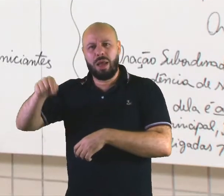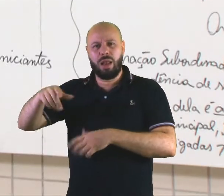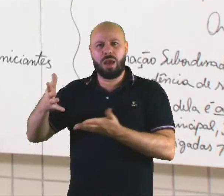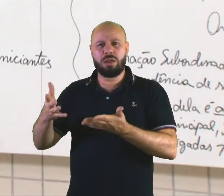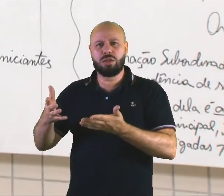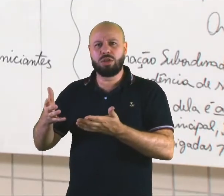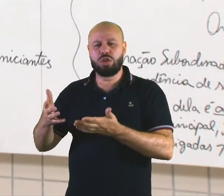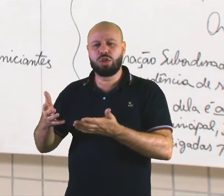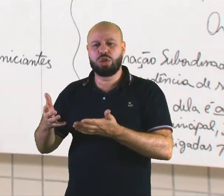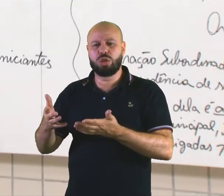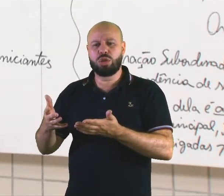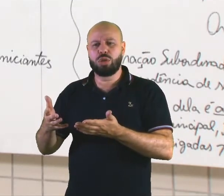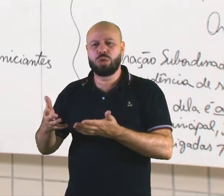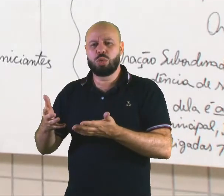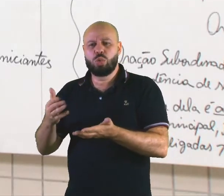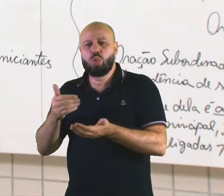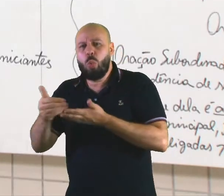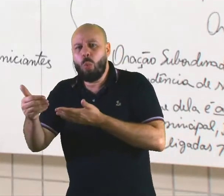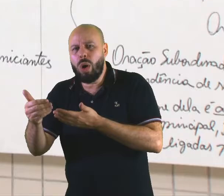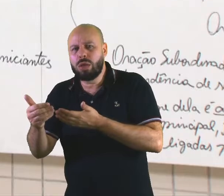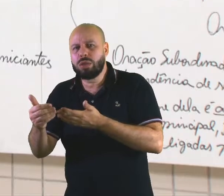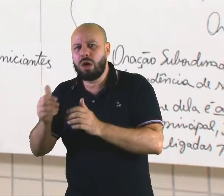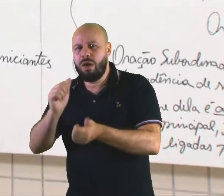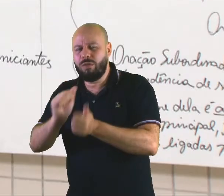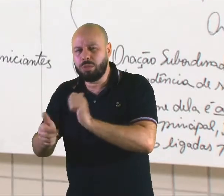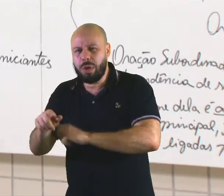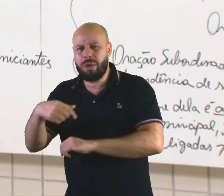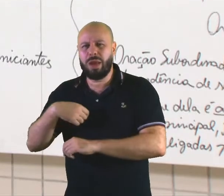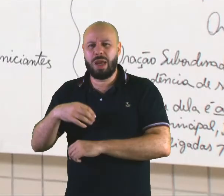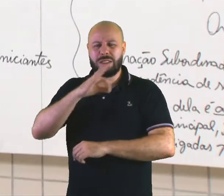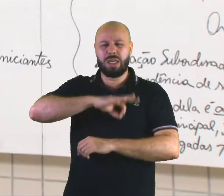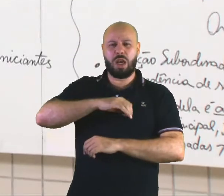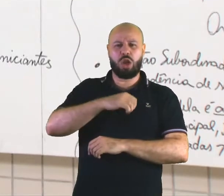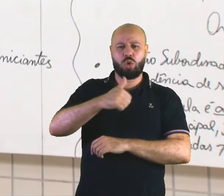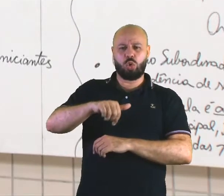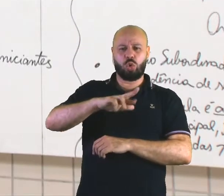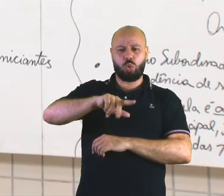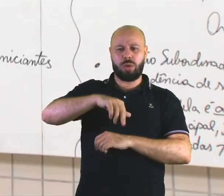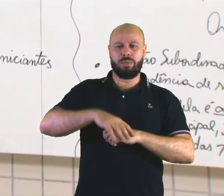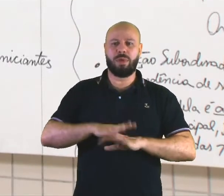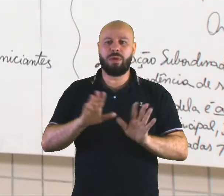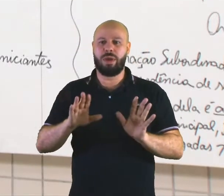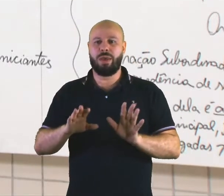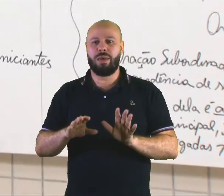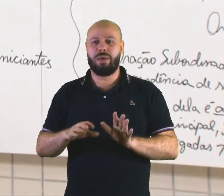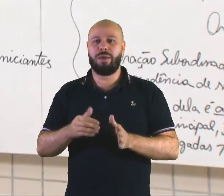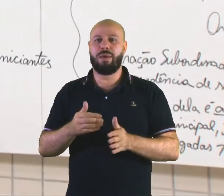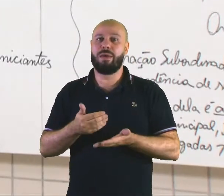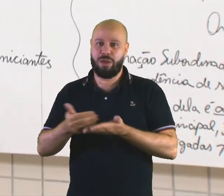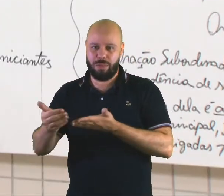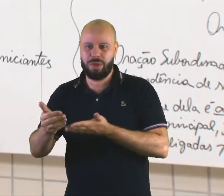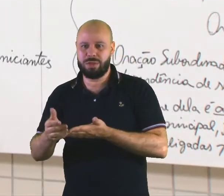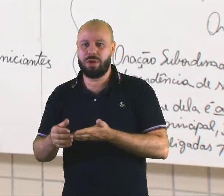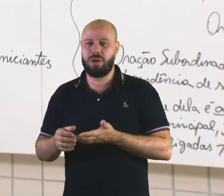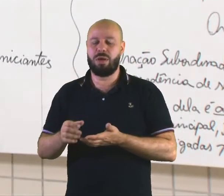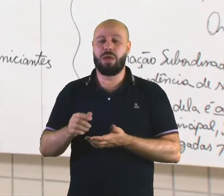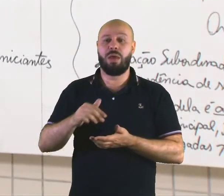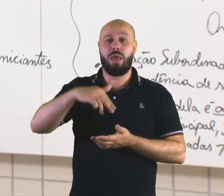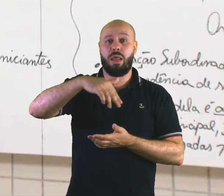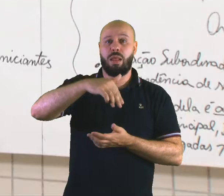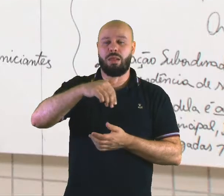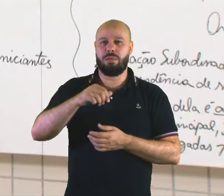iniciantes não recebem salários. Faltou aqui terminar. Que são iniciantes não